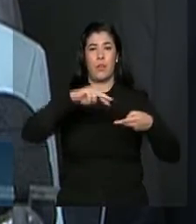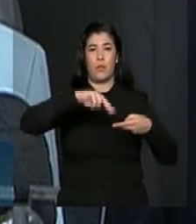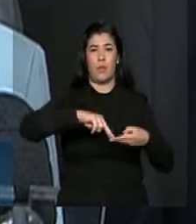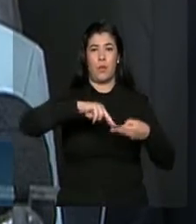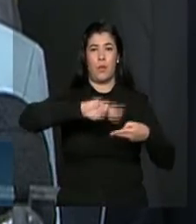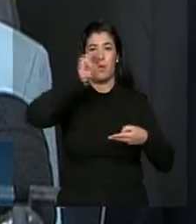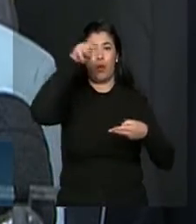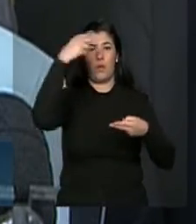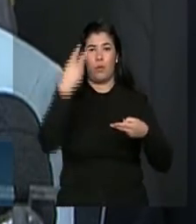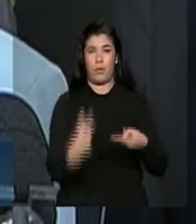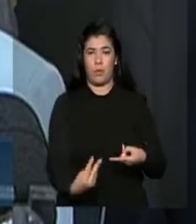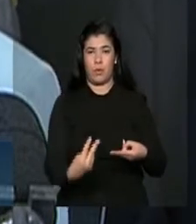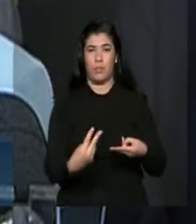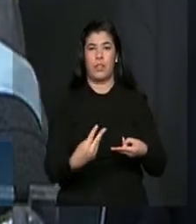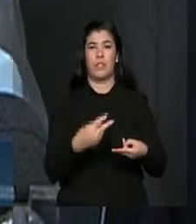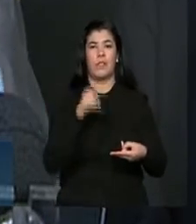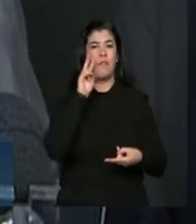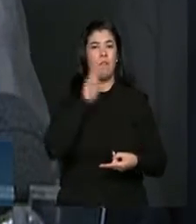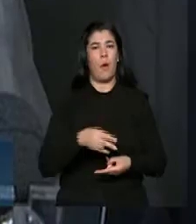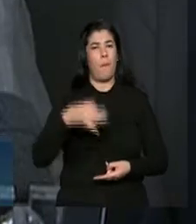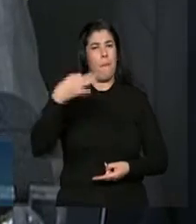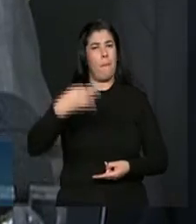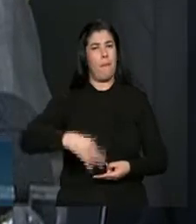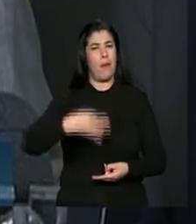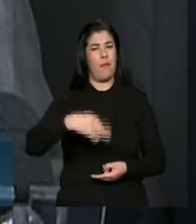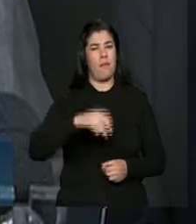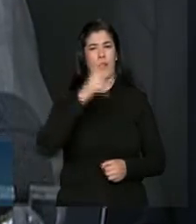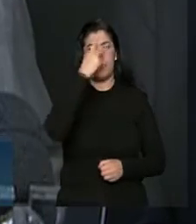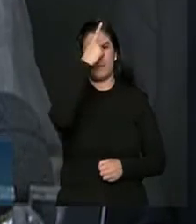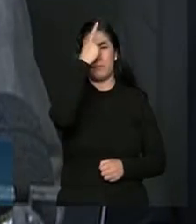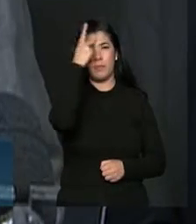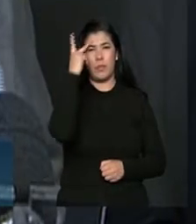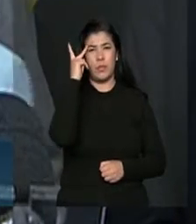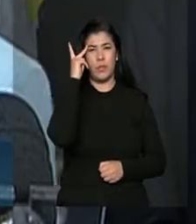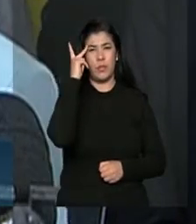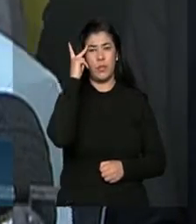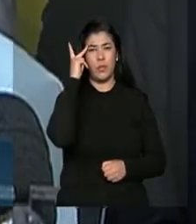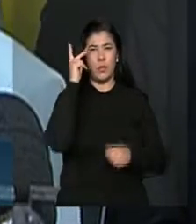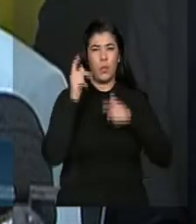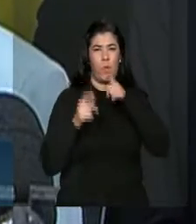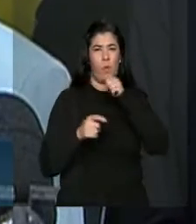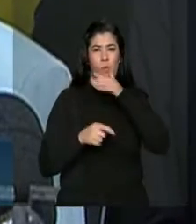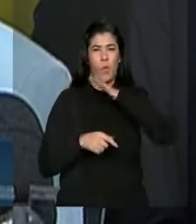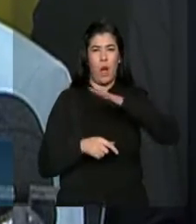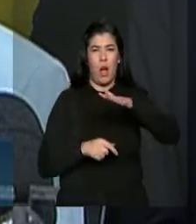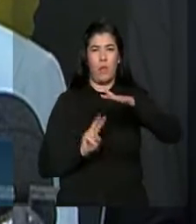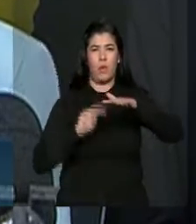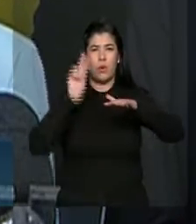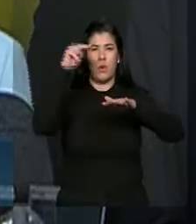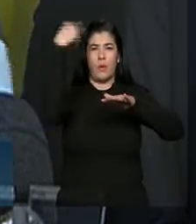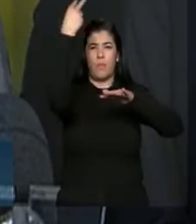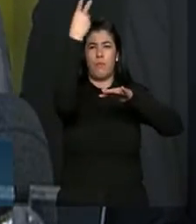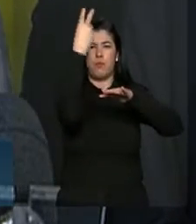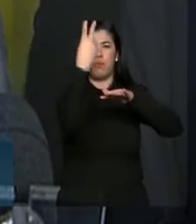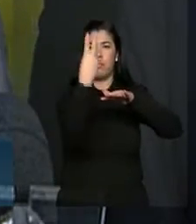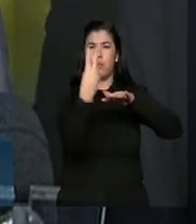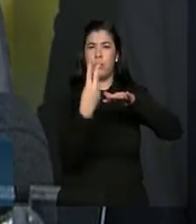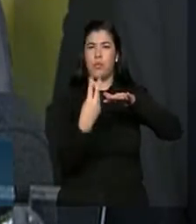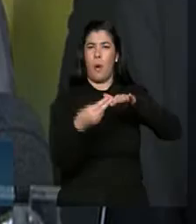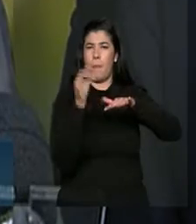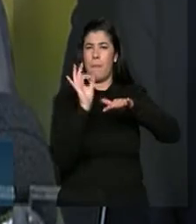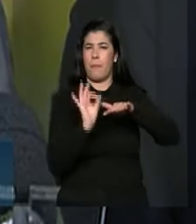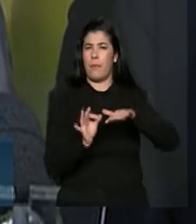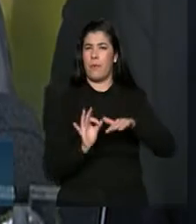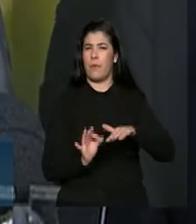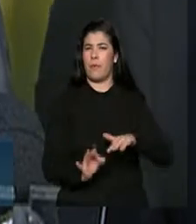ornamentais. Aquela perfeição que, quando a pessoa entra na água, ela tem de entrar naquele ângulo tal que seja